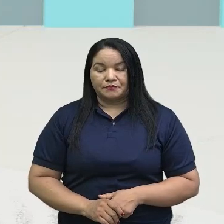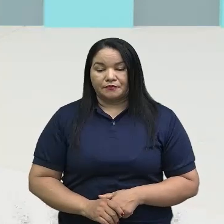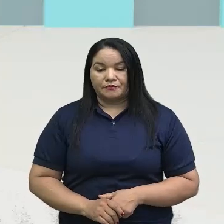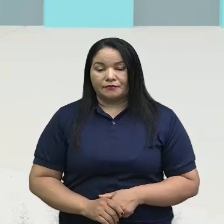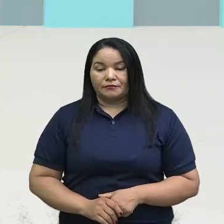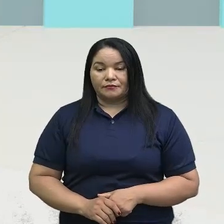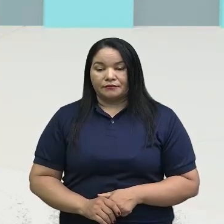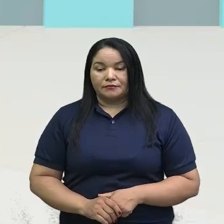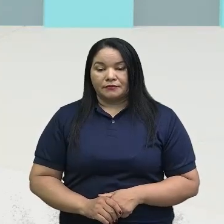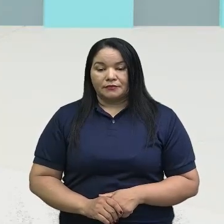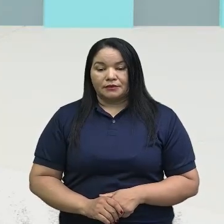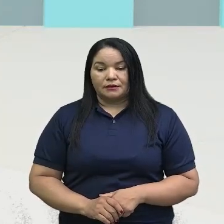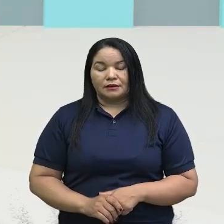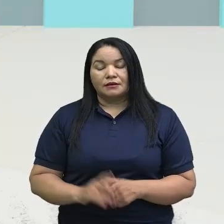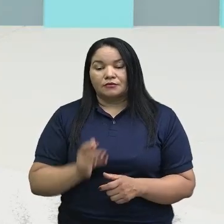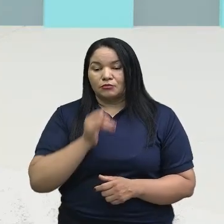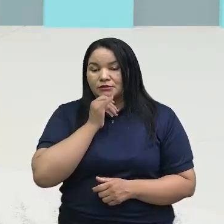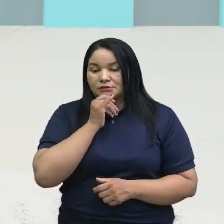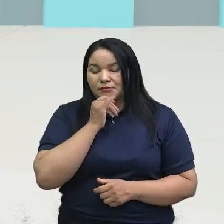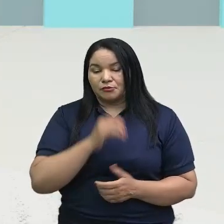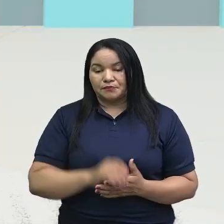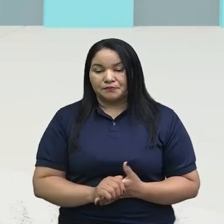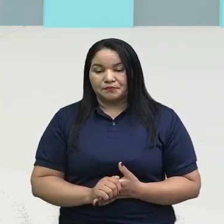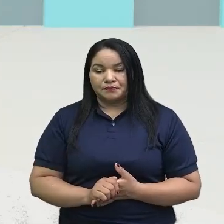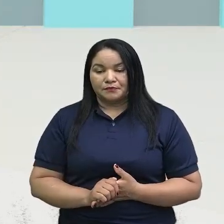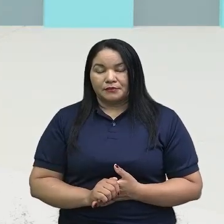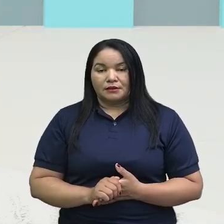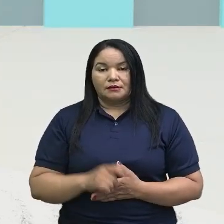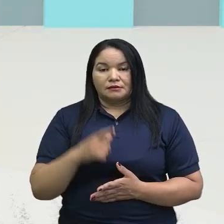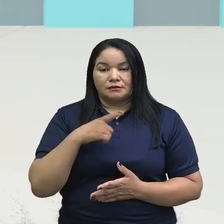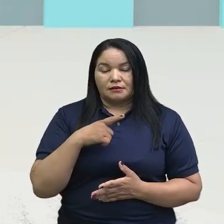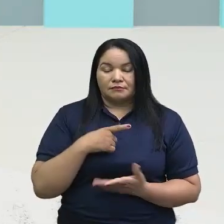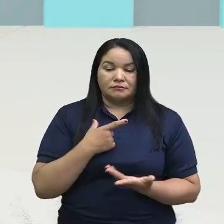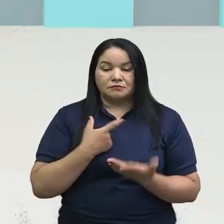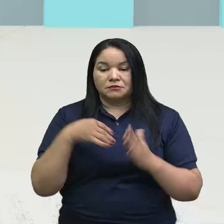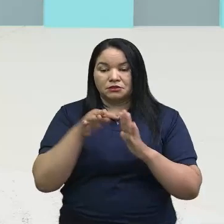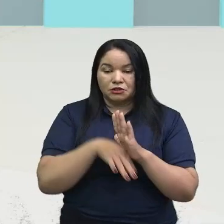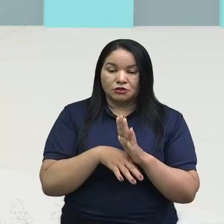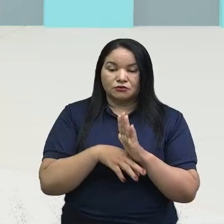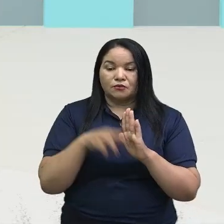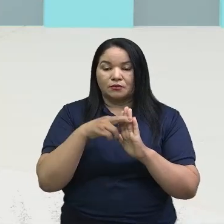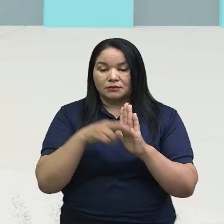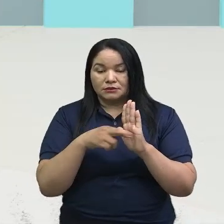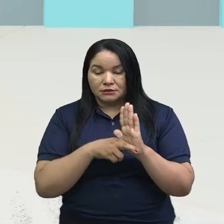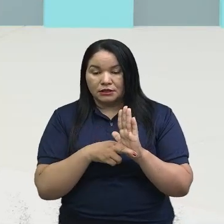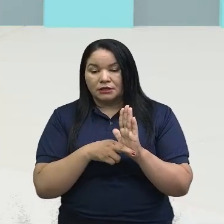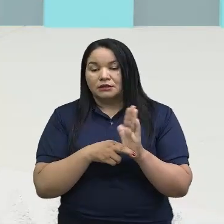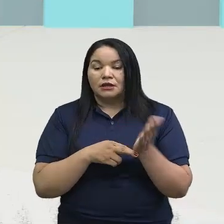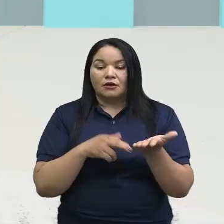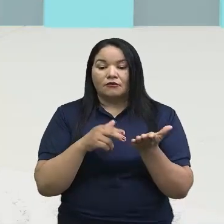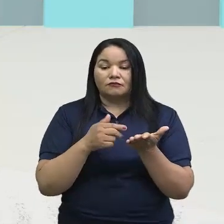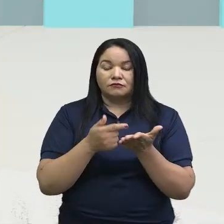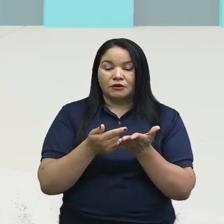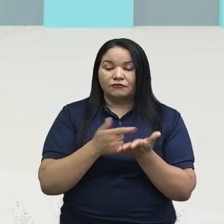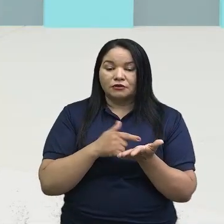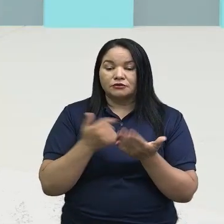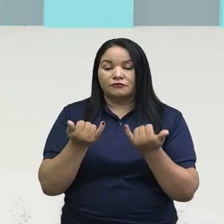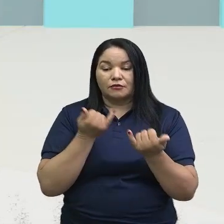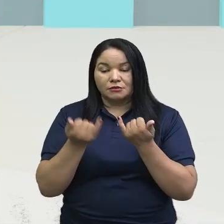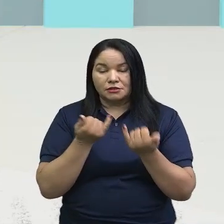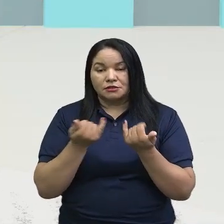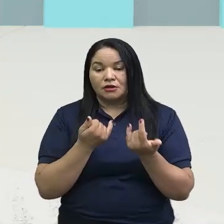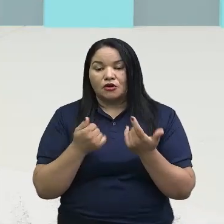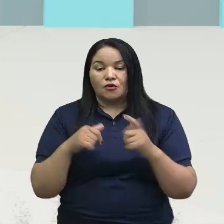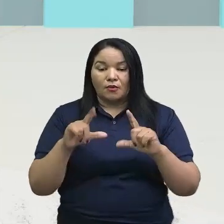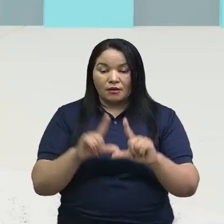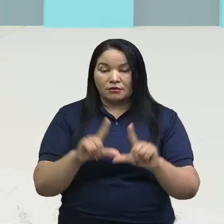coordenativas. Então, por exemplo, nós temos texto como receitas, folhetos informativos, cartazes e